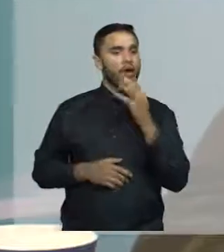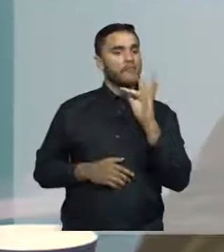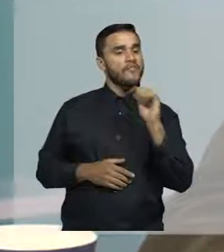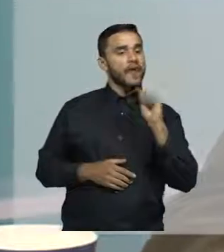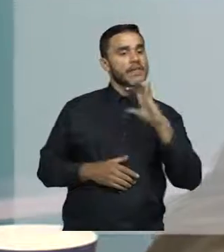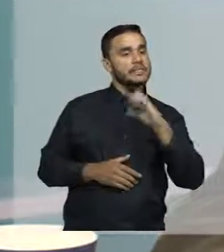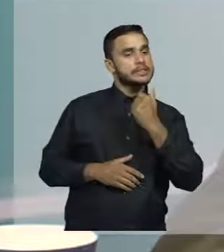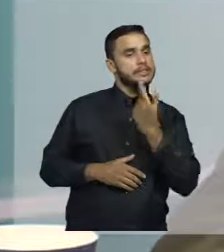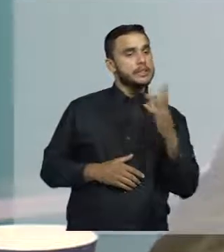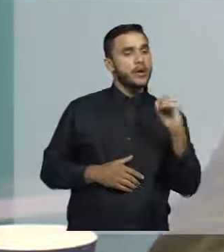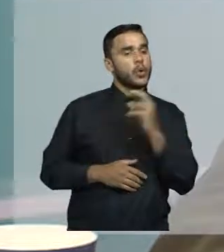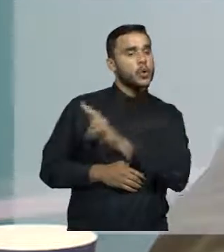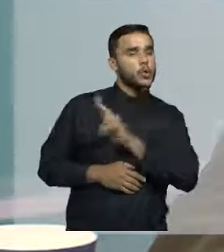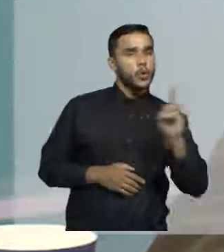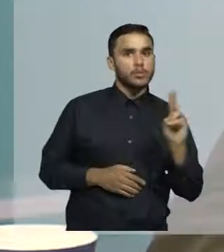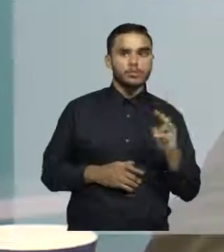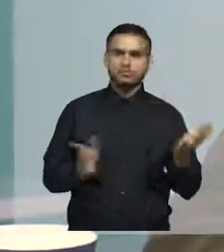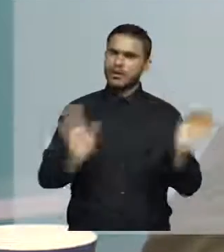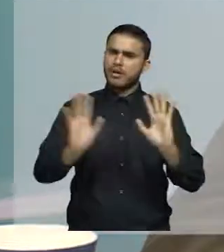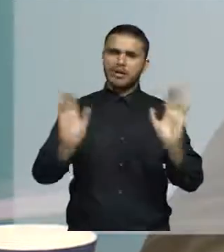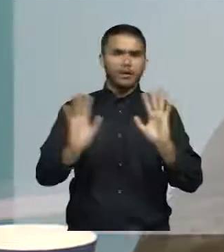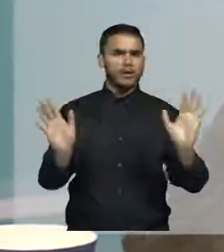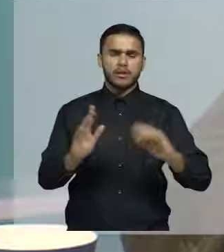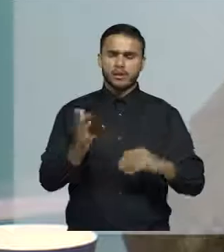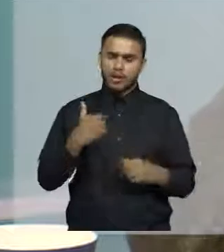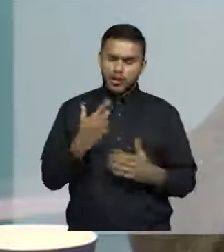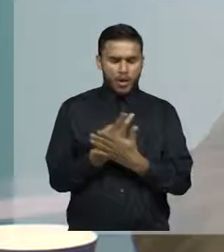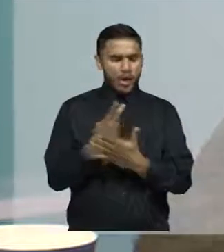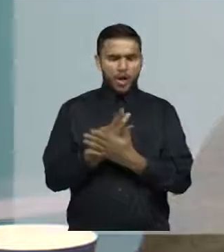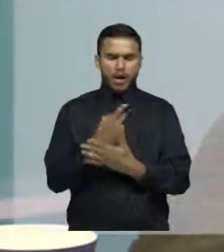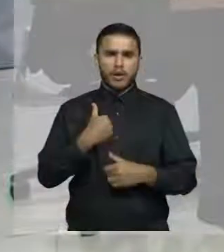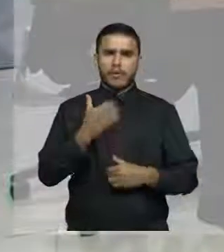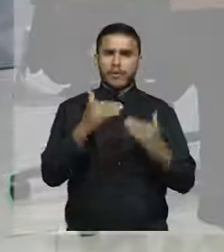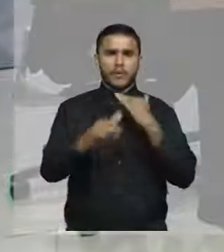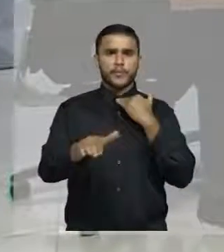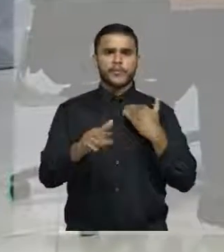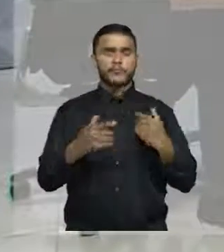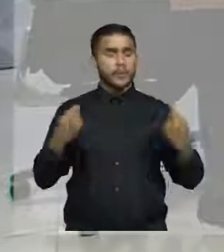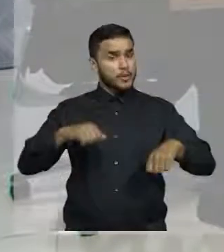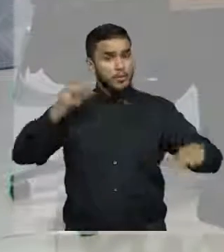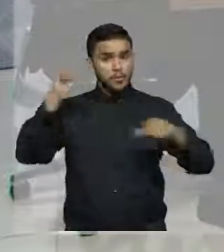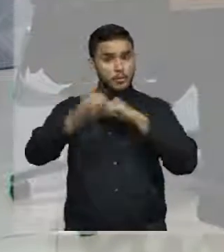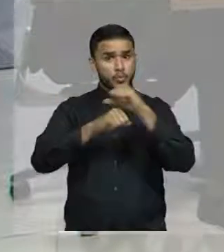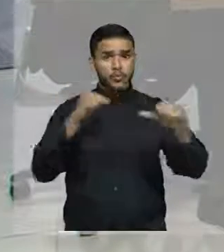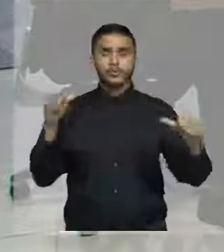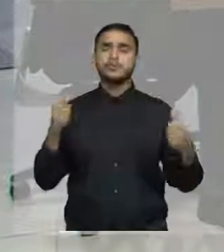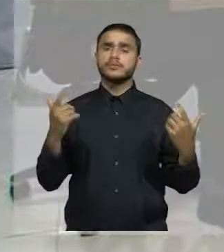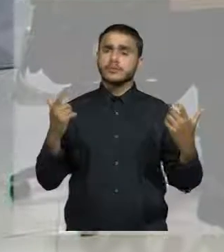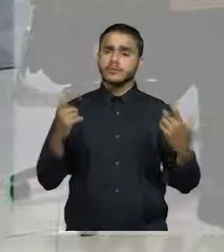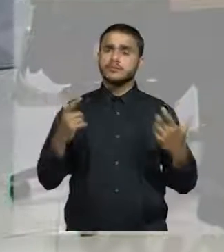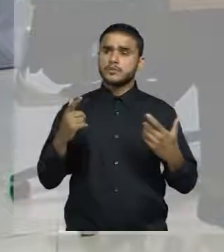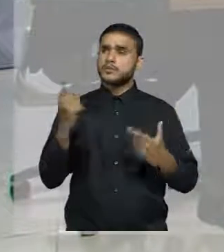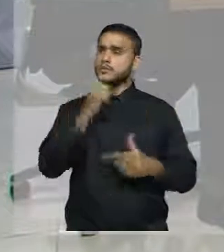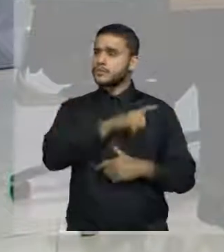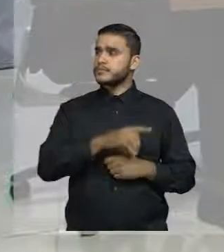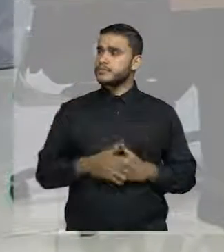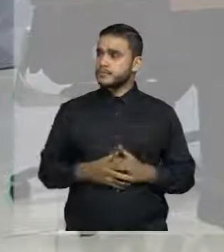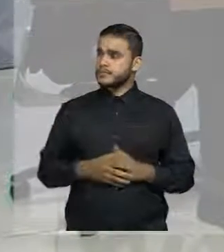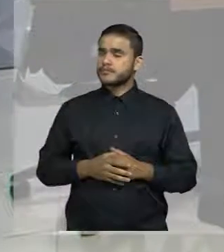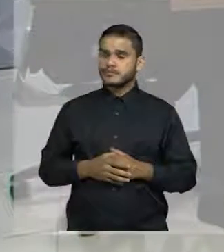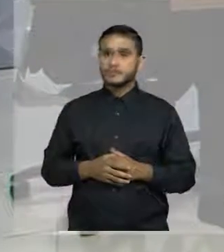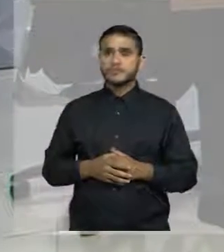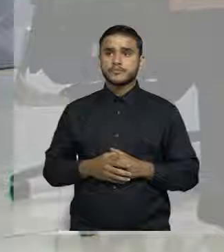está tudo errado. Só a disrupção, só a mudança geral das coisas vai nos salvar. Me parece muito